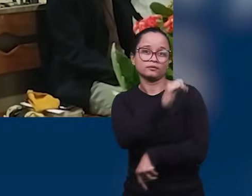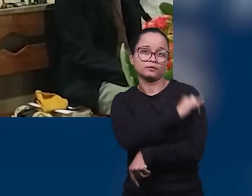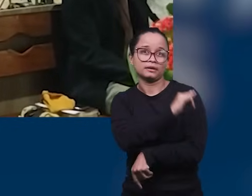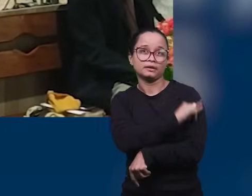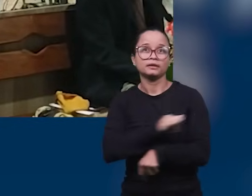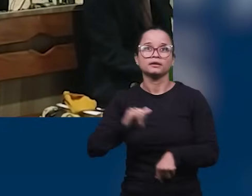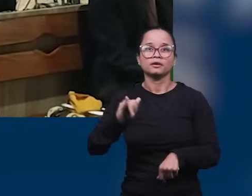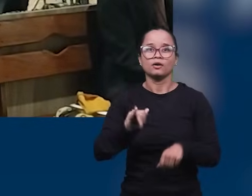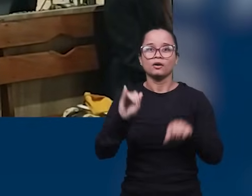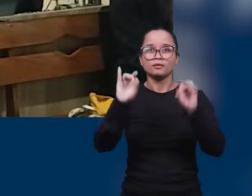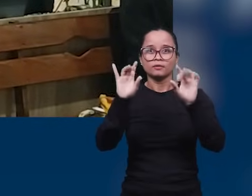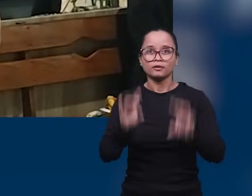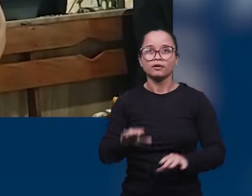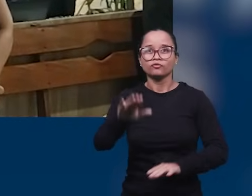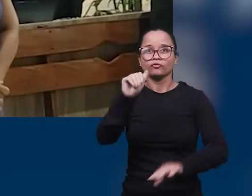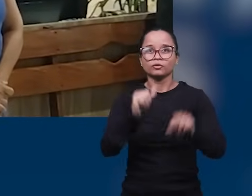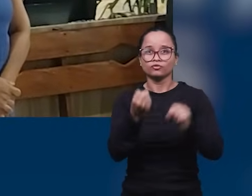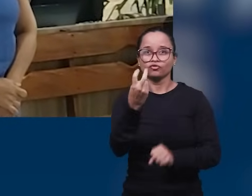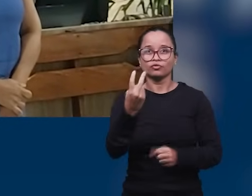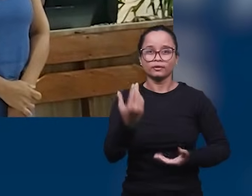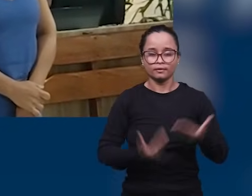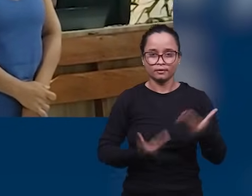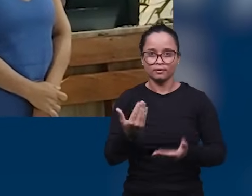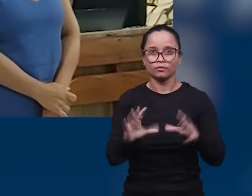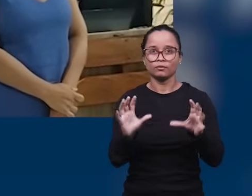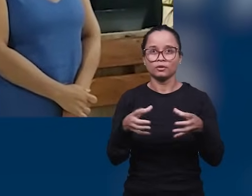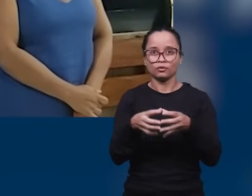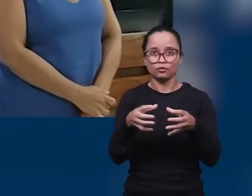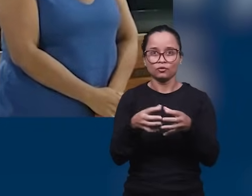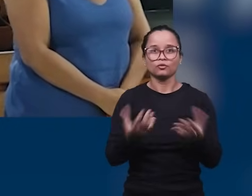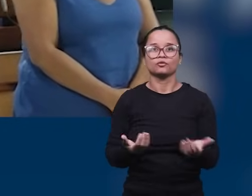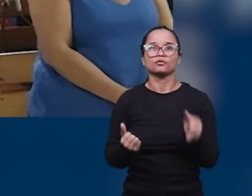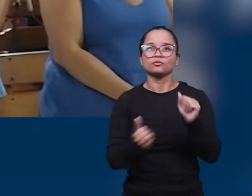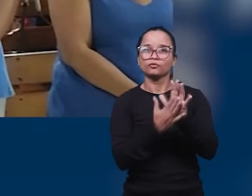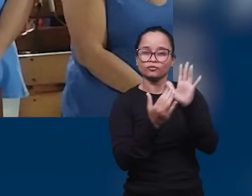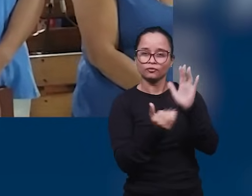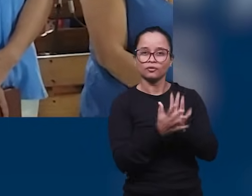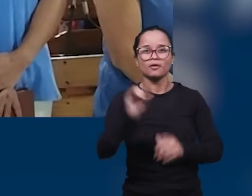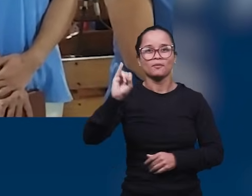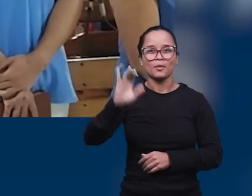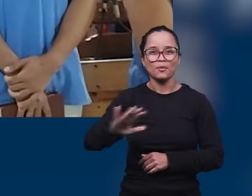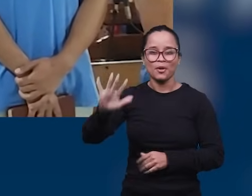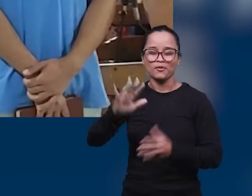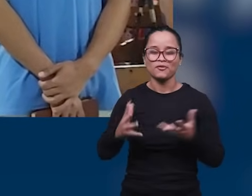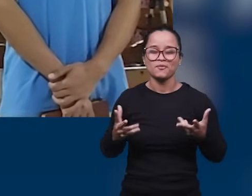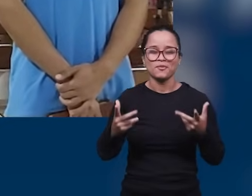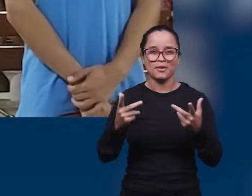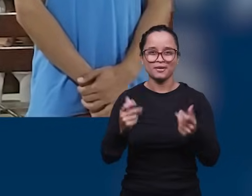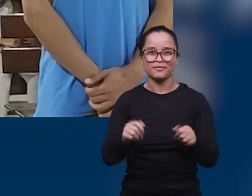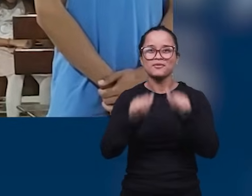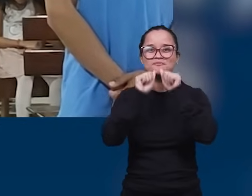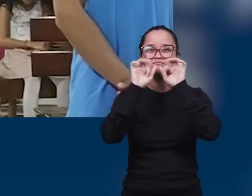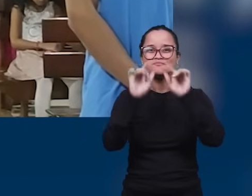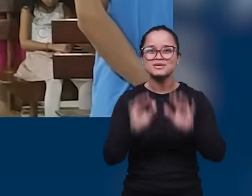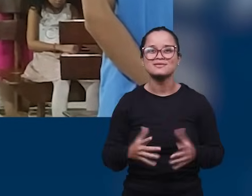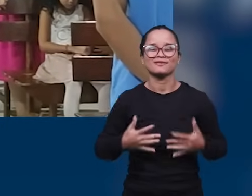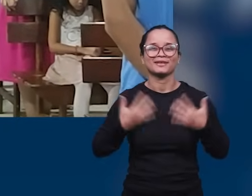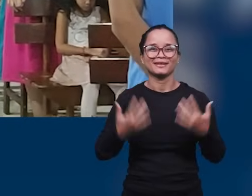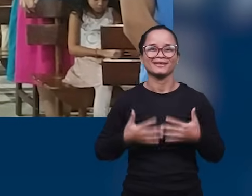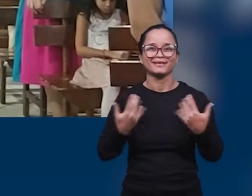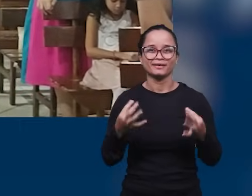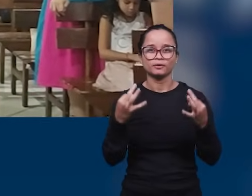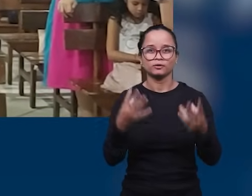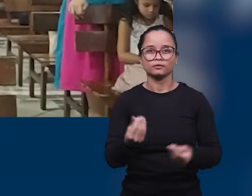de dois irmãos para o grupo de louvor, como podemos ver aí nas imagens, uma grande bênção e uma grande